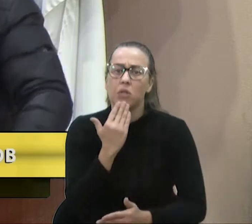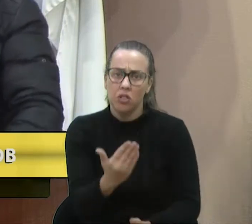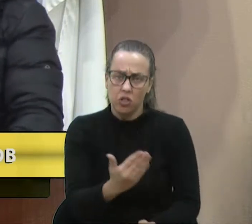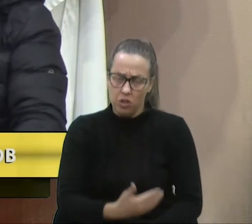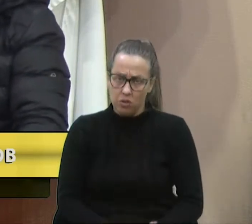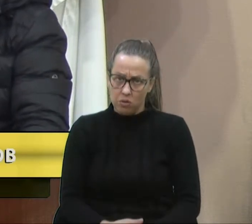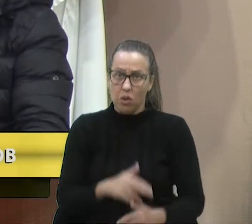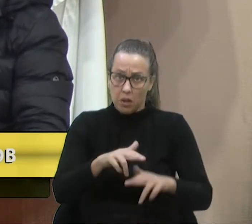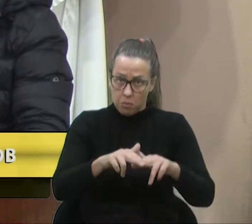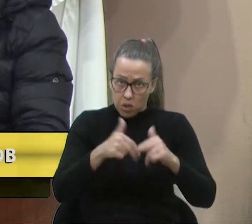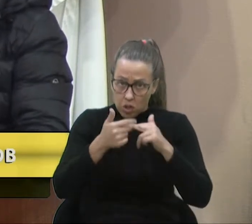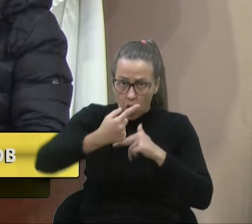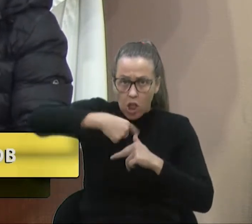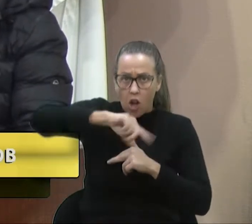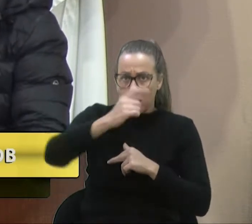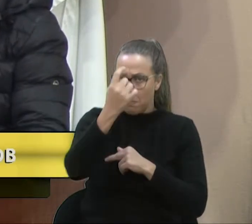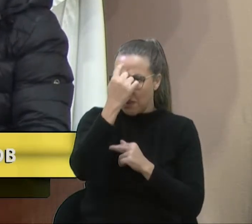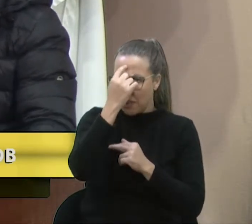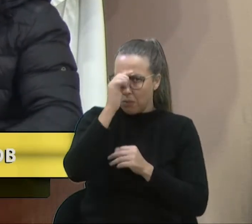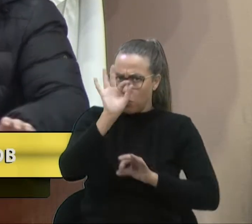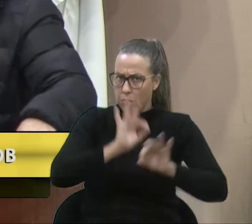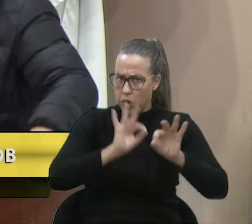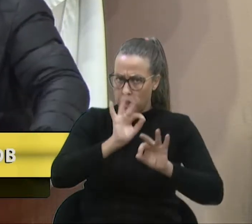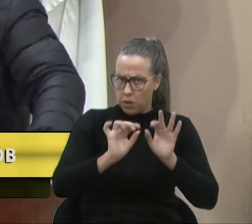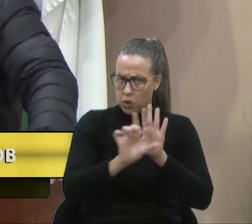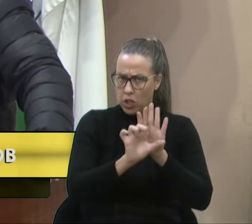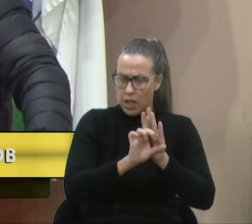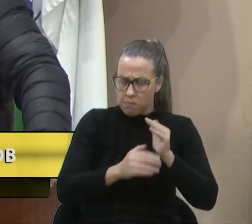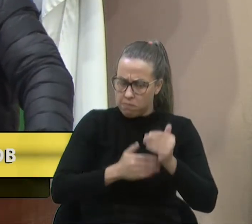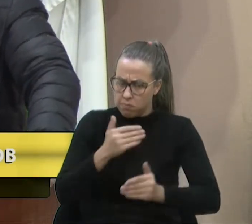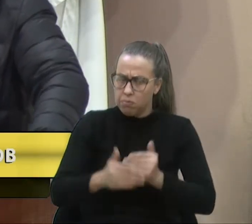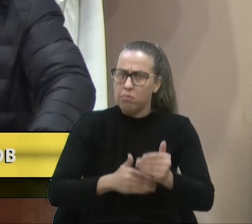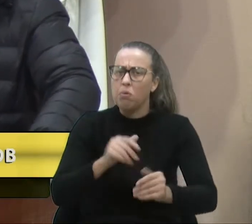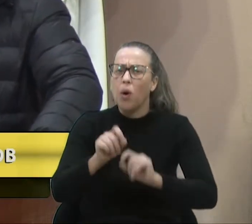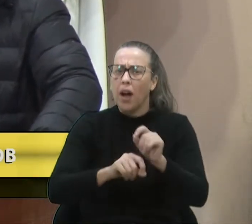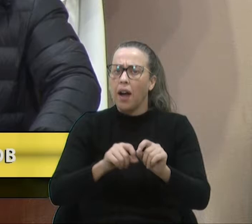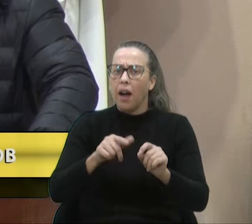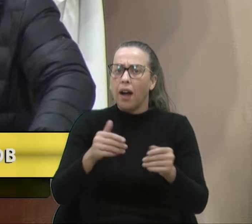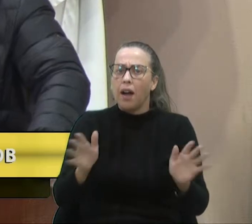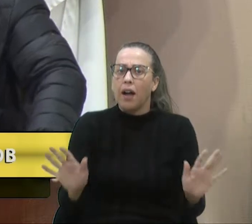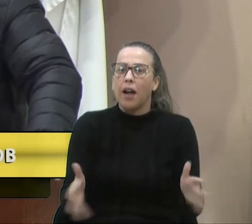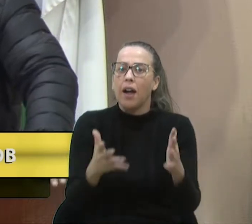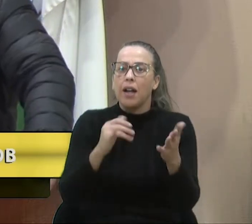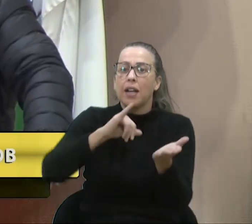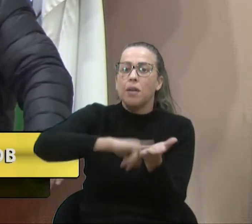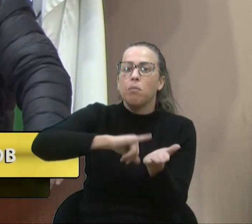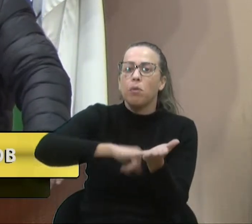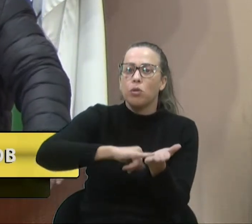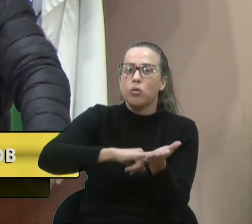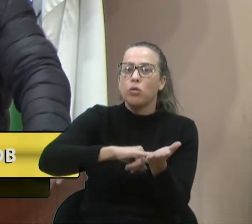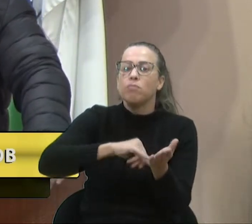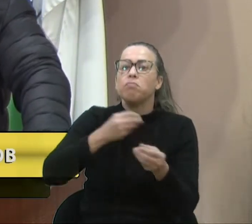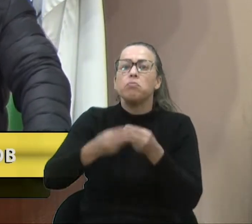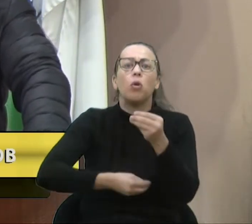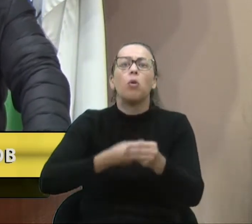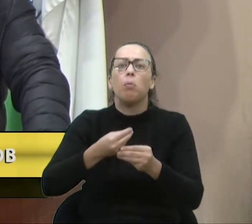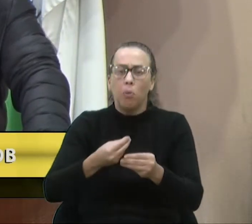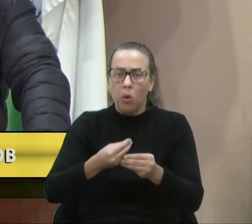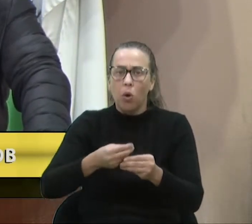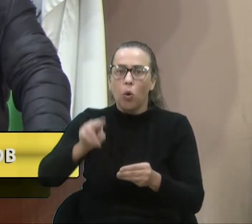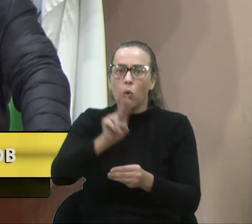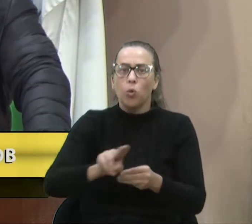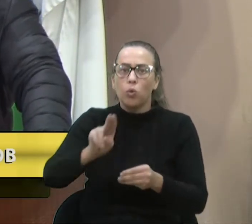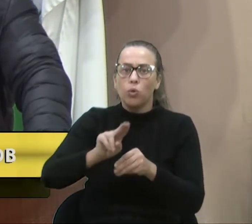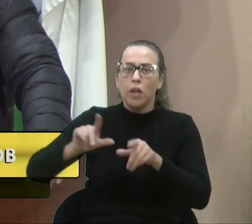nós desenvolvemos um projeto de lei que ele prevê incentivos fiscais para quem